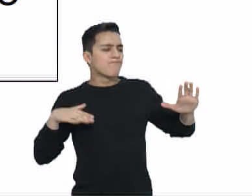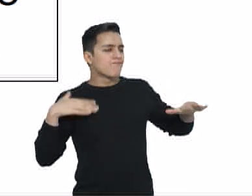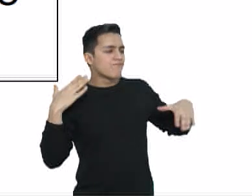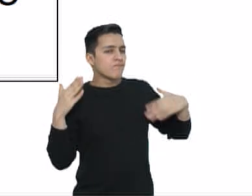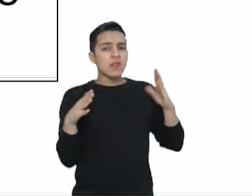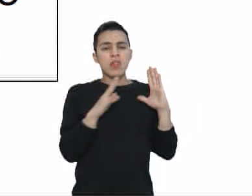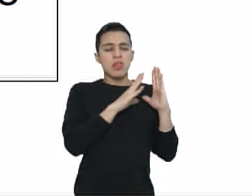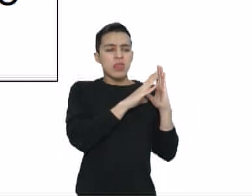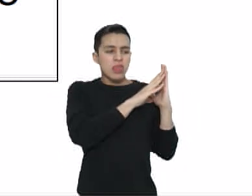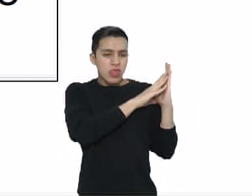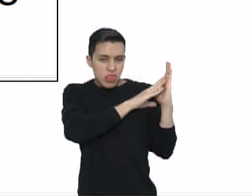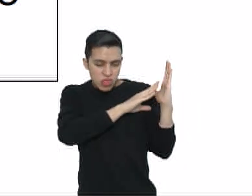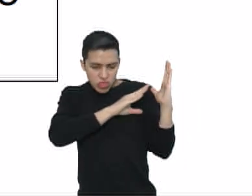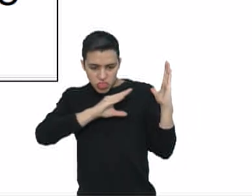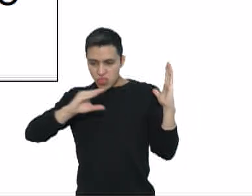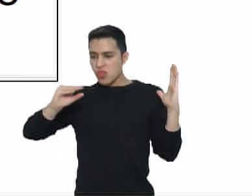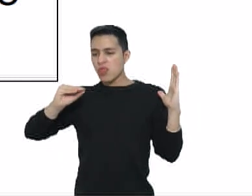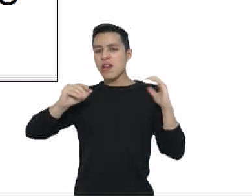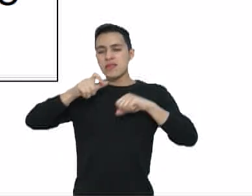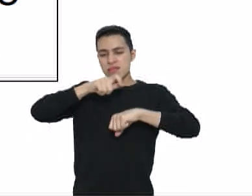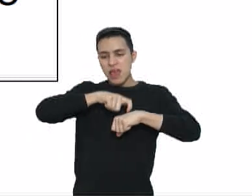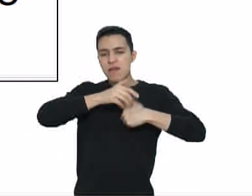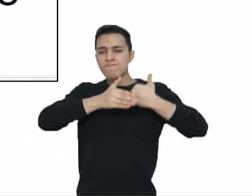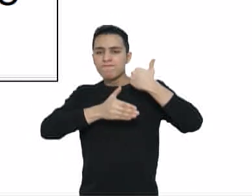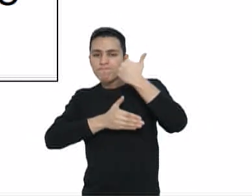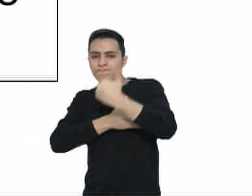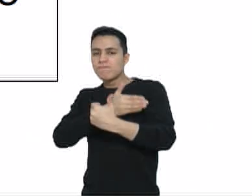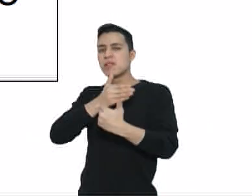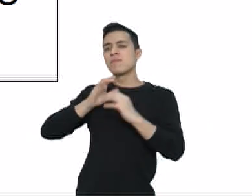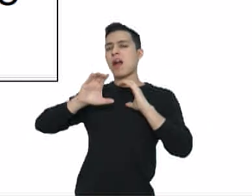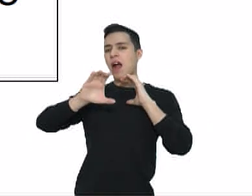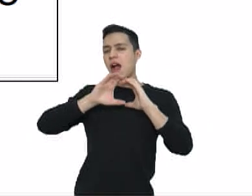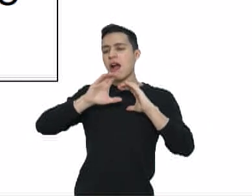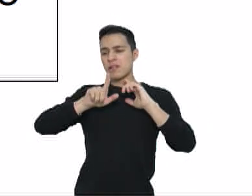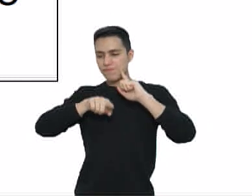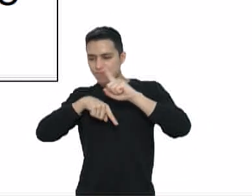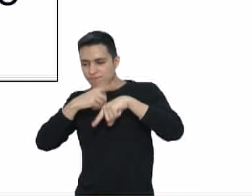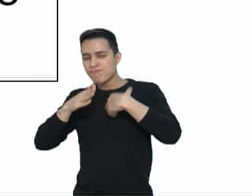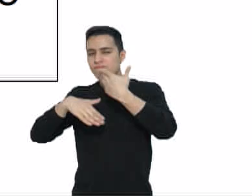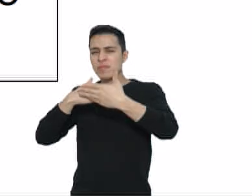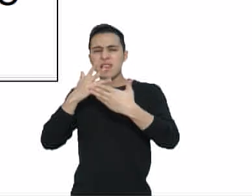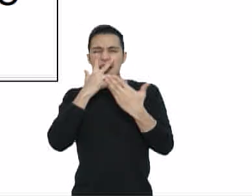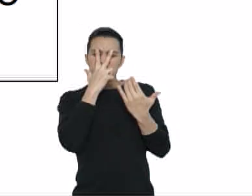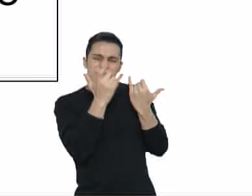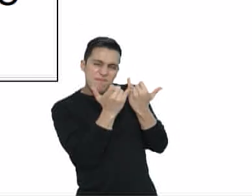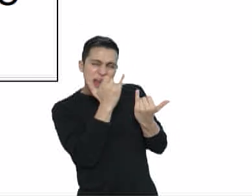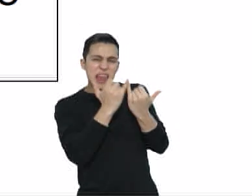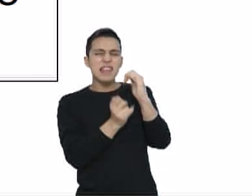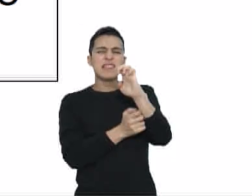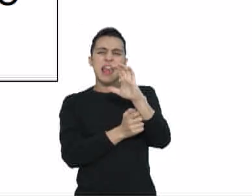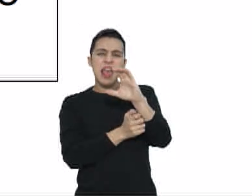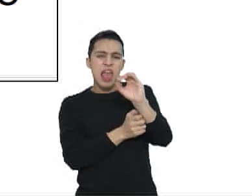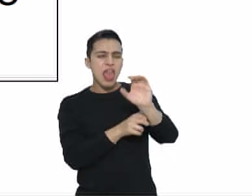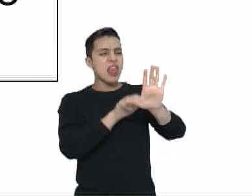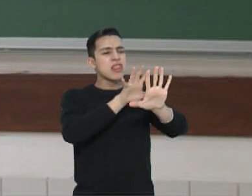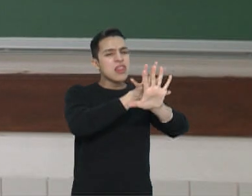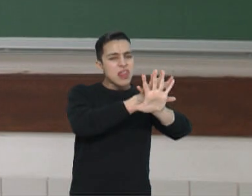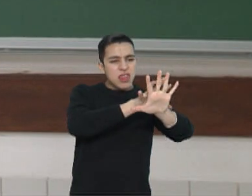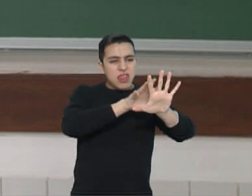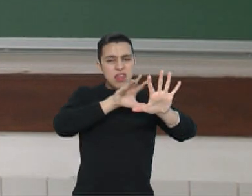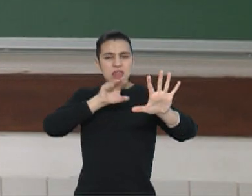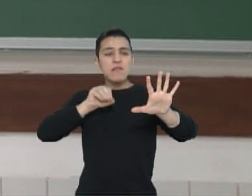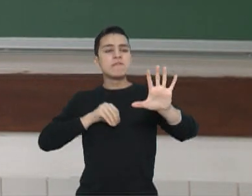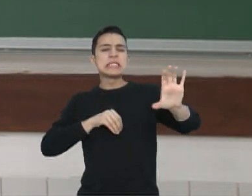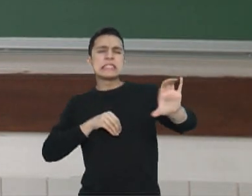repetida com um breve deslocamento de tempo por outra pessoa ou grupo, como se fosse um eco. É como